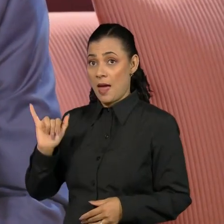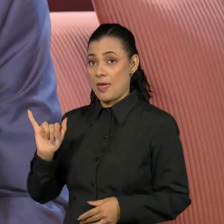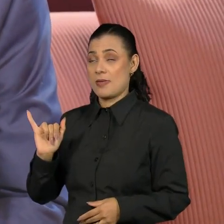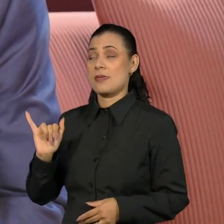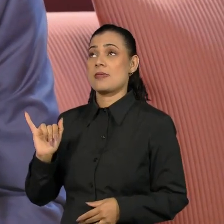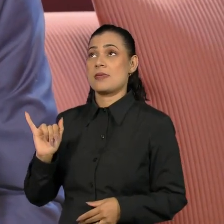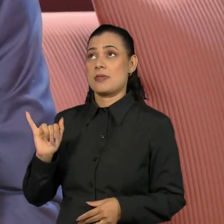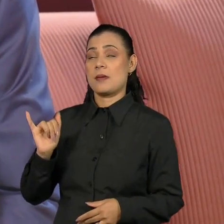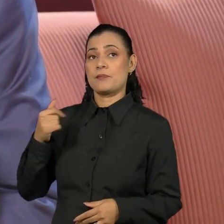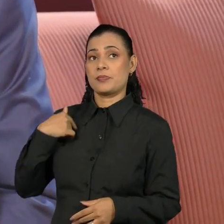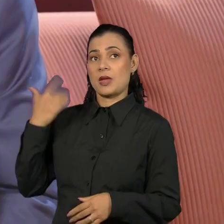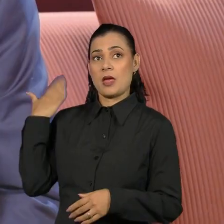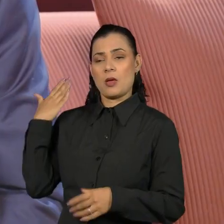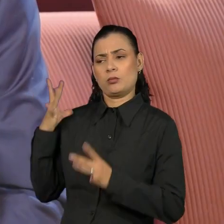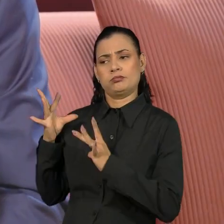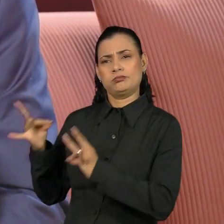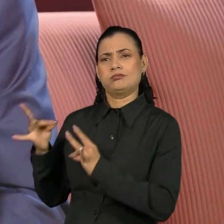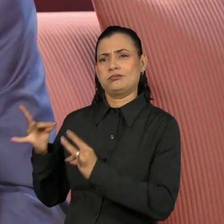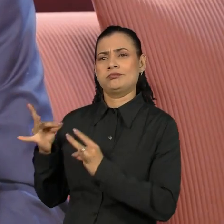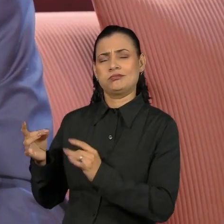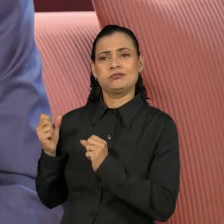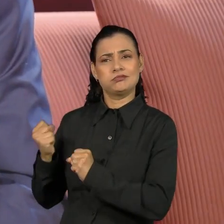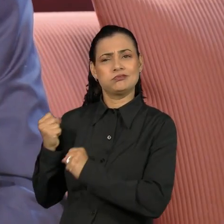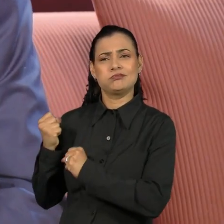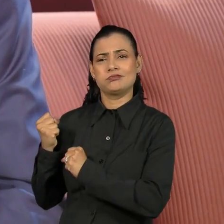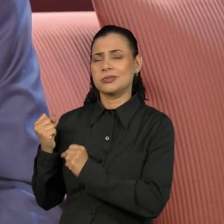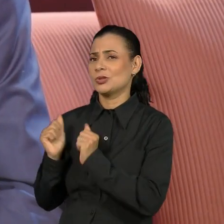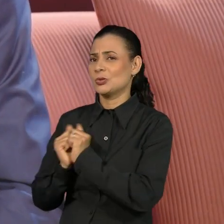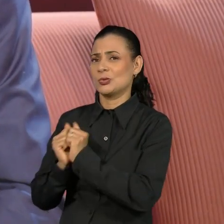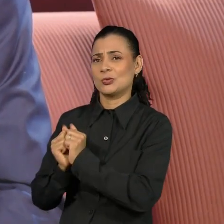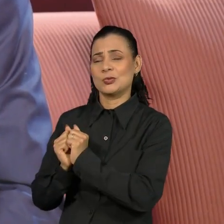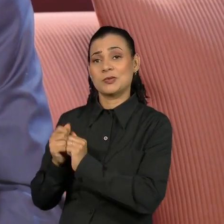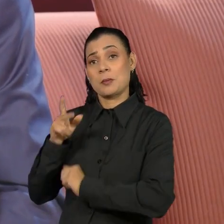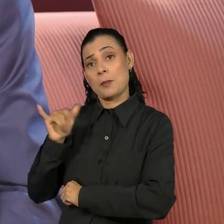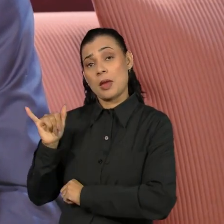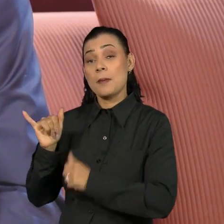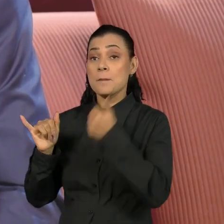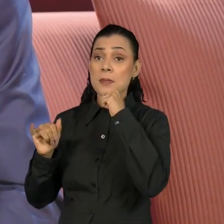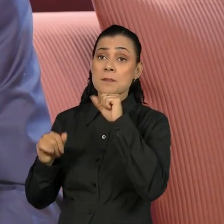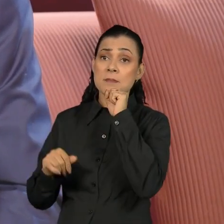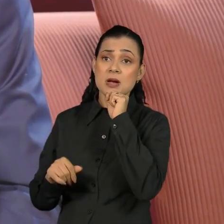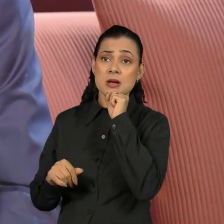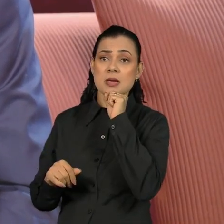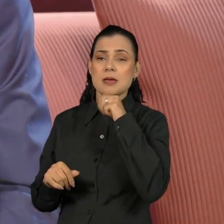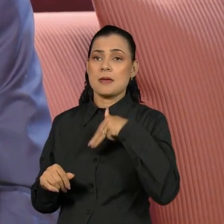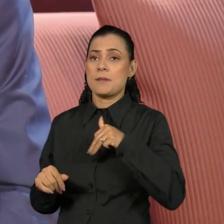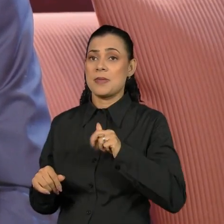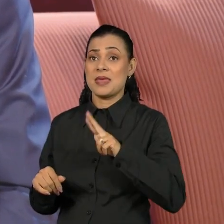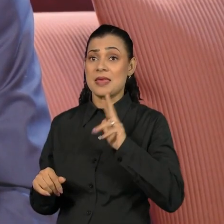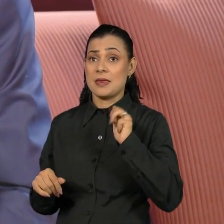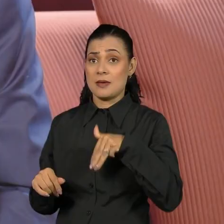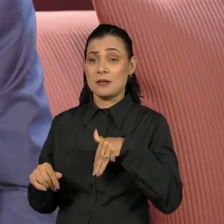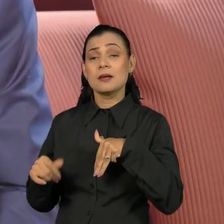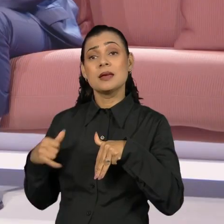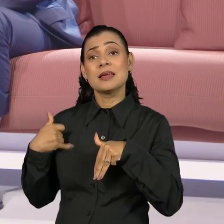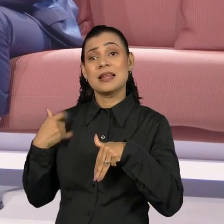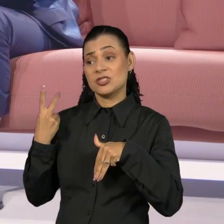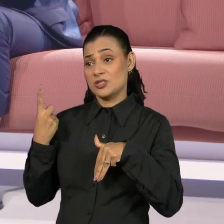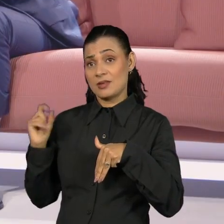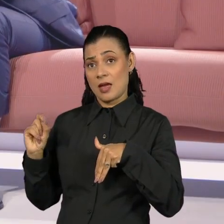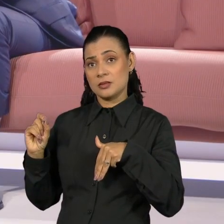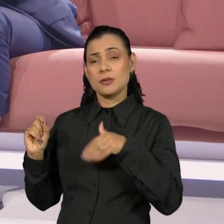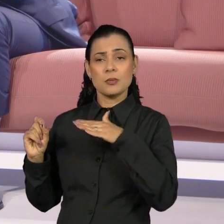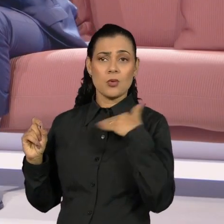Gabriel, a quem eu era muito apegado, meu saudoso pai, eu perdi minha mãe, Miriam, com 10 anos de idade.